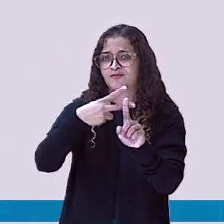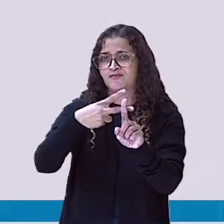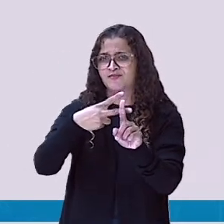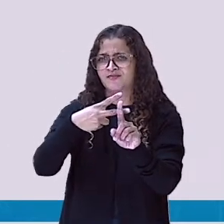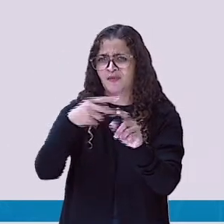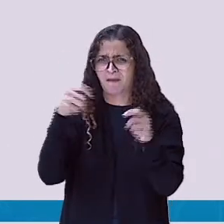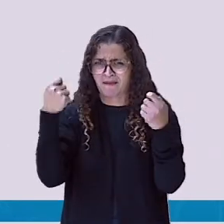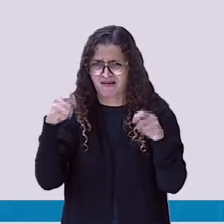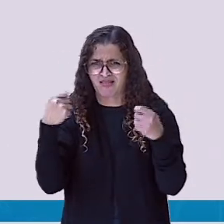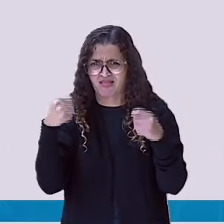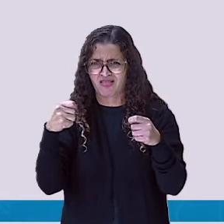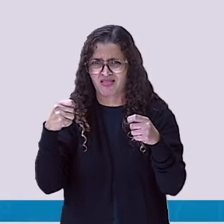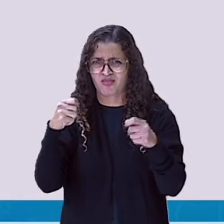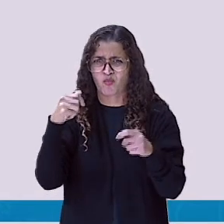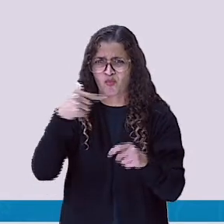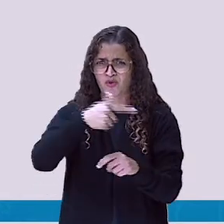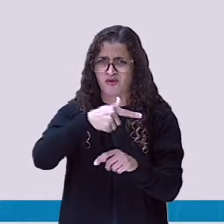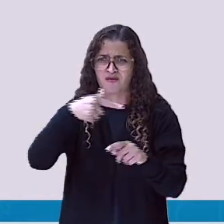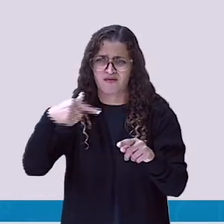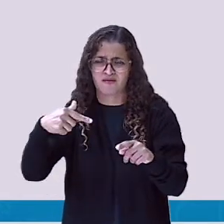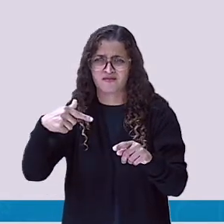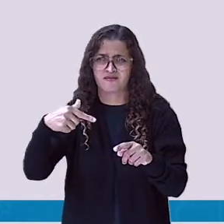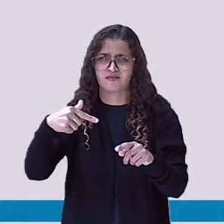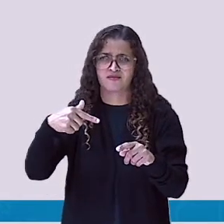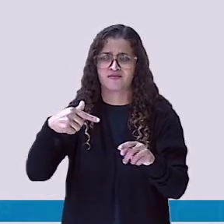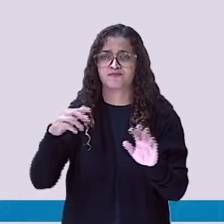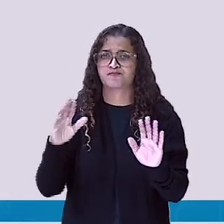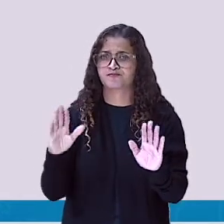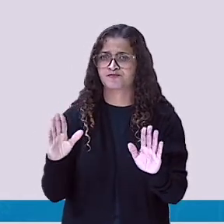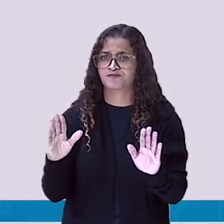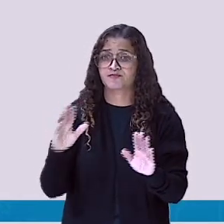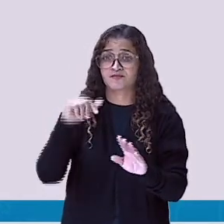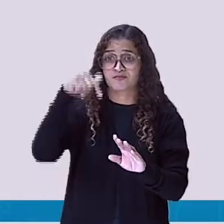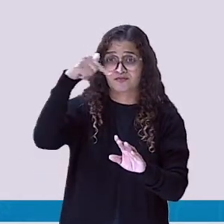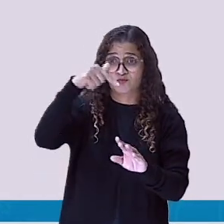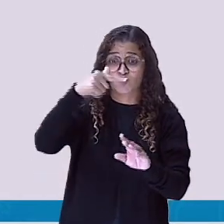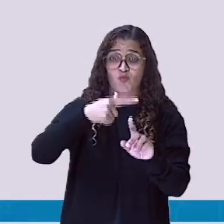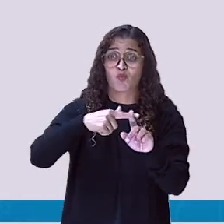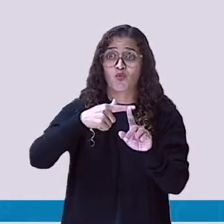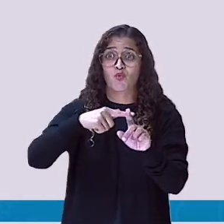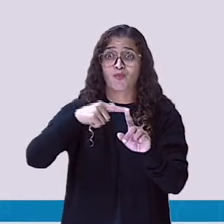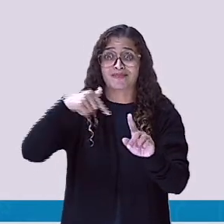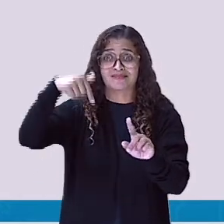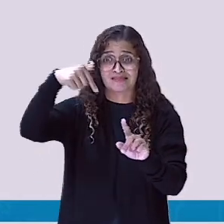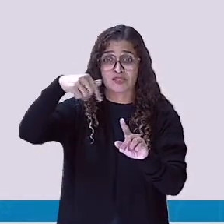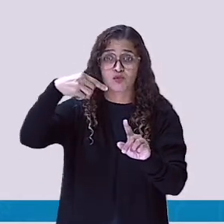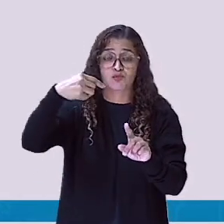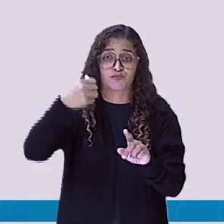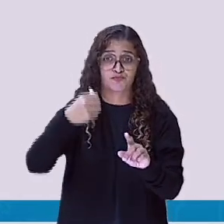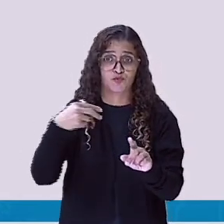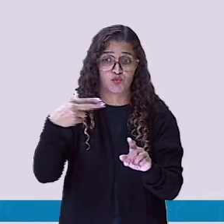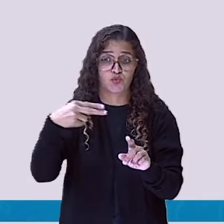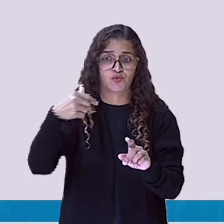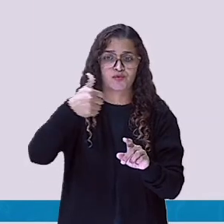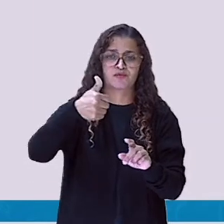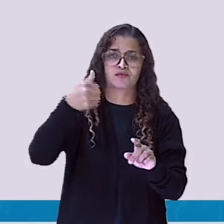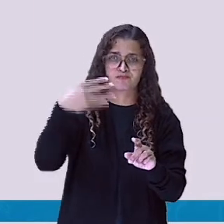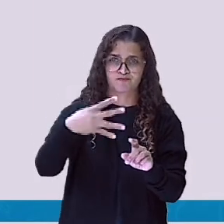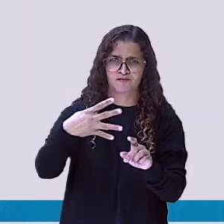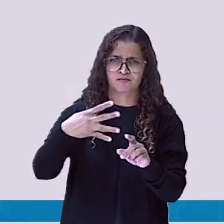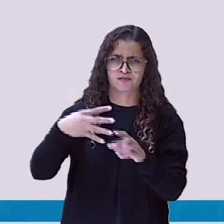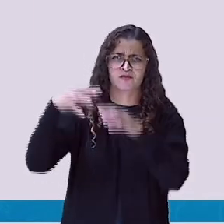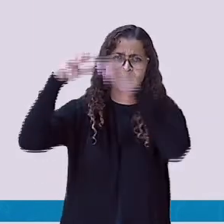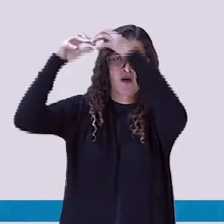Precisa de eu escrever ali 7 mais 7? Então, nós temos 14. Nós vamos fazer esse de